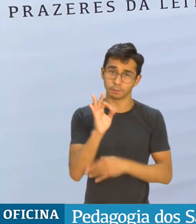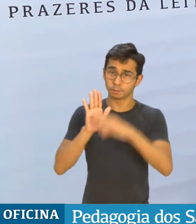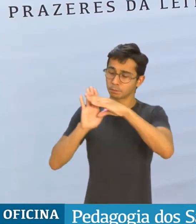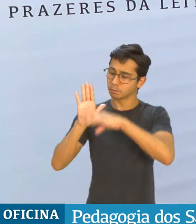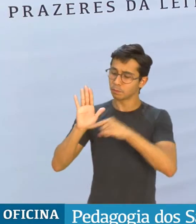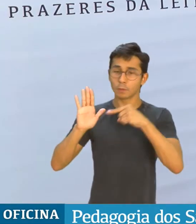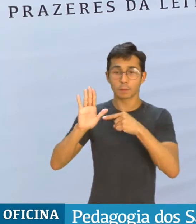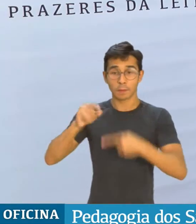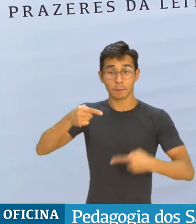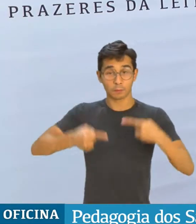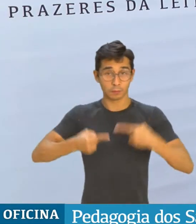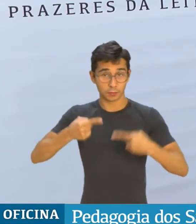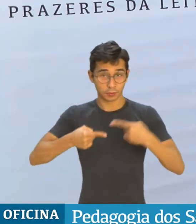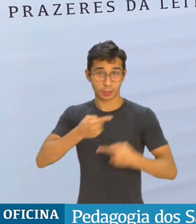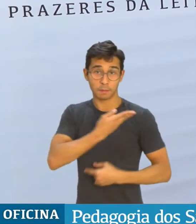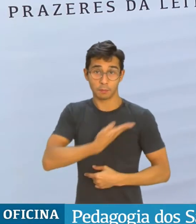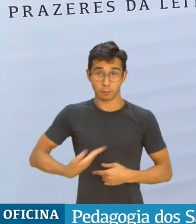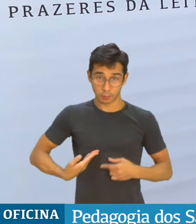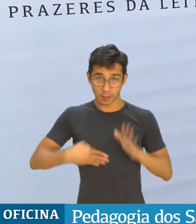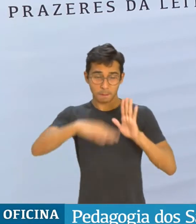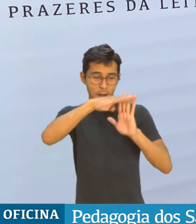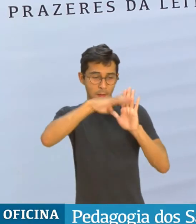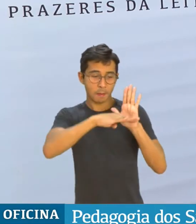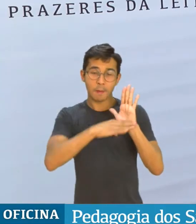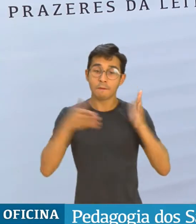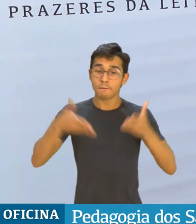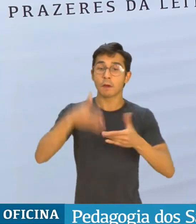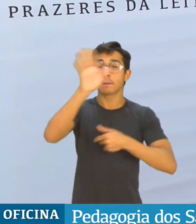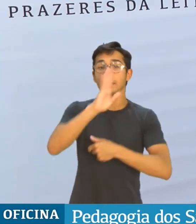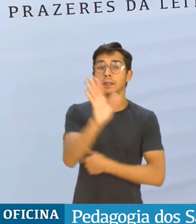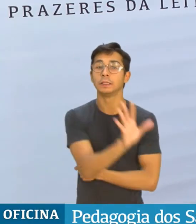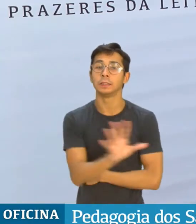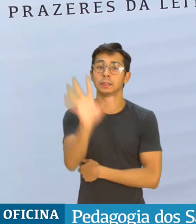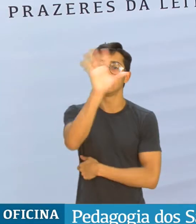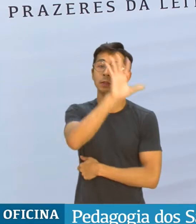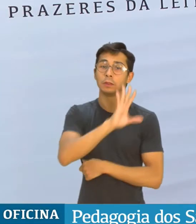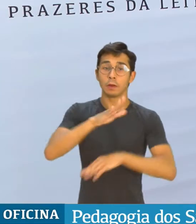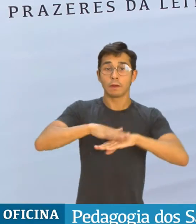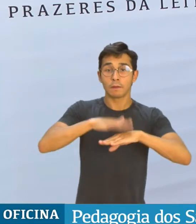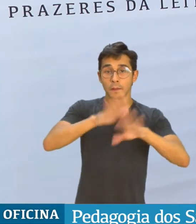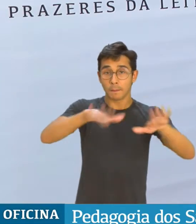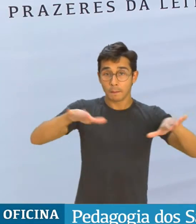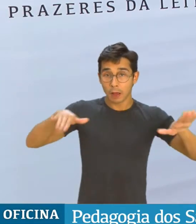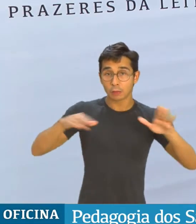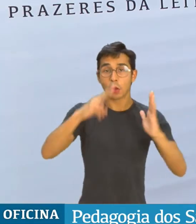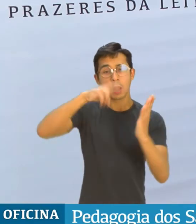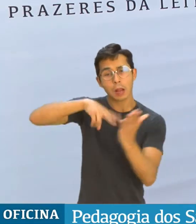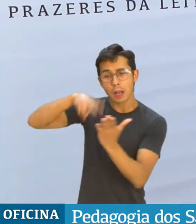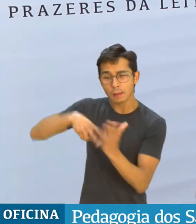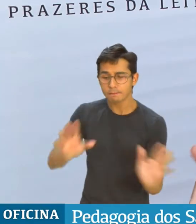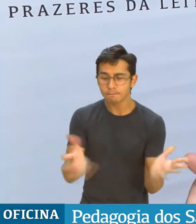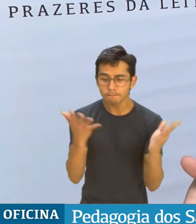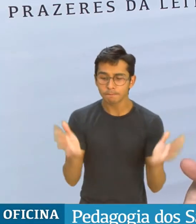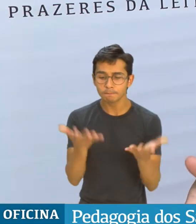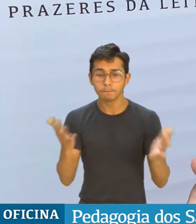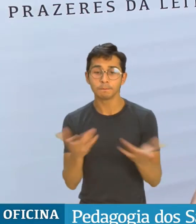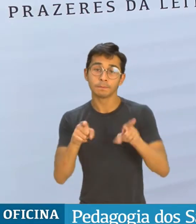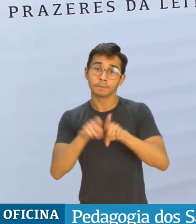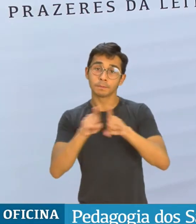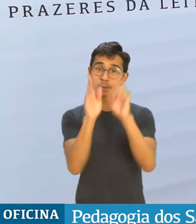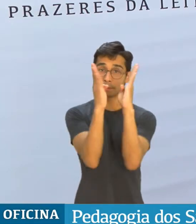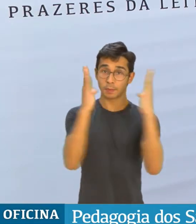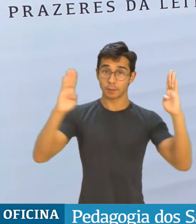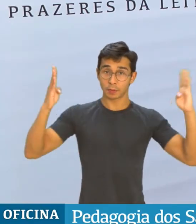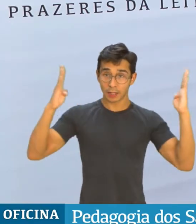política pública para todo o território nacional, na formação de leitores, no desenvolvimento de